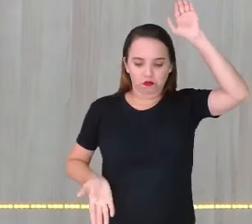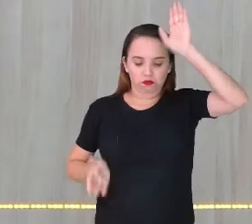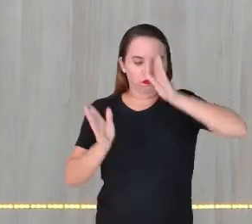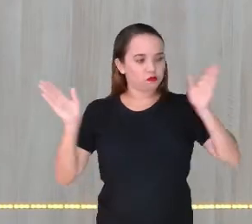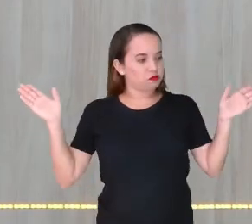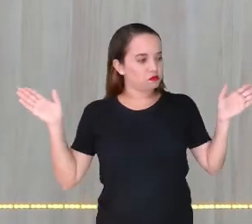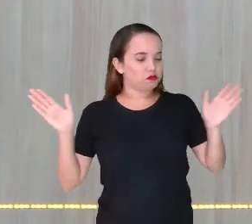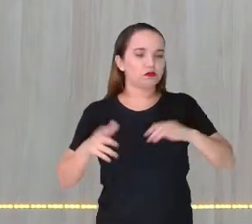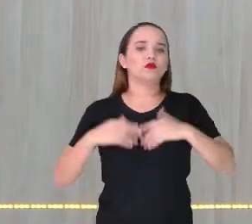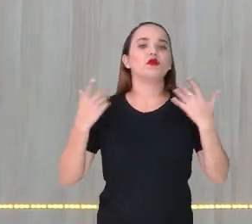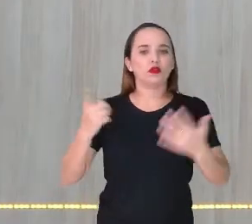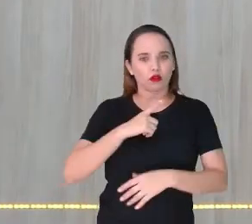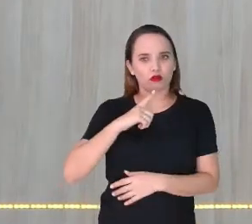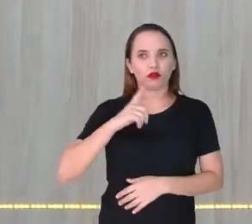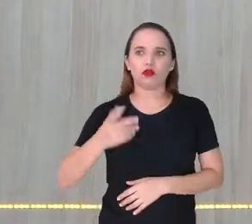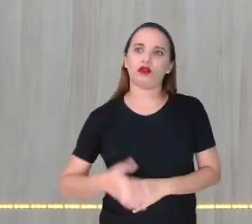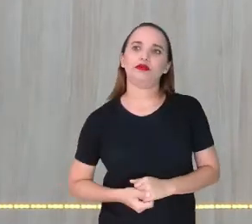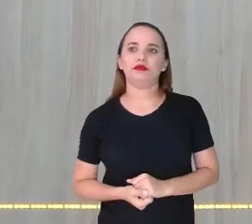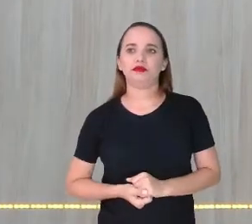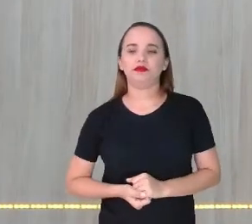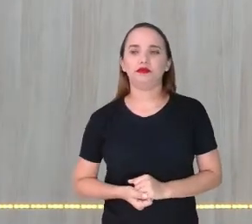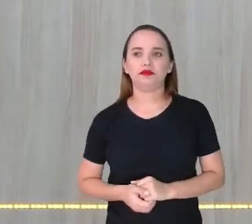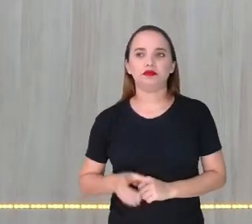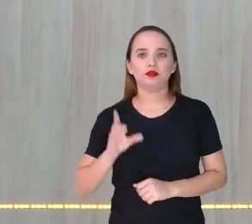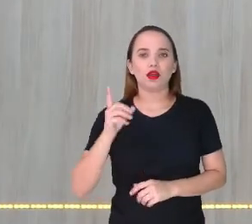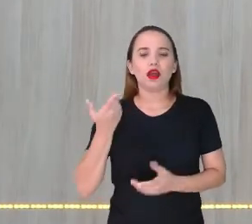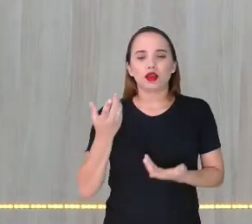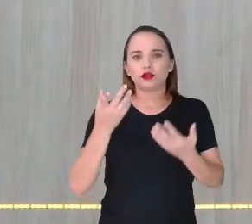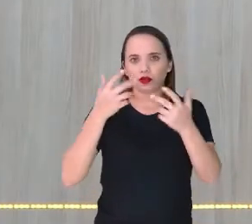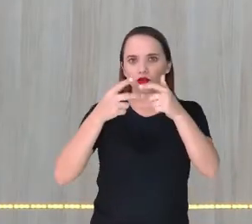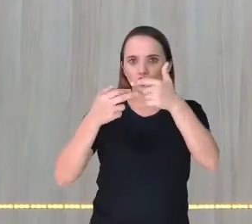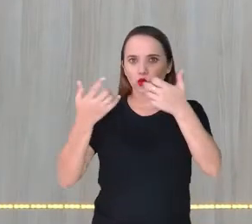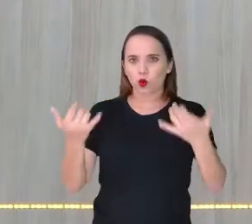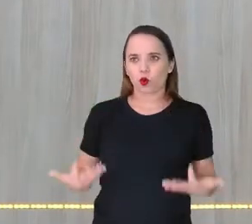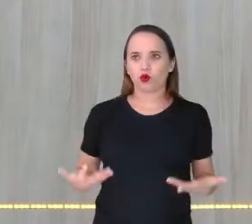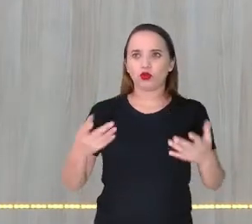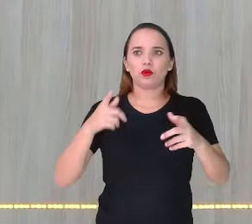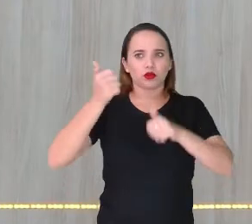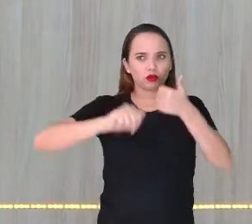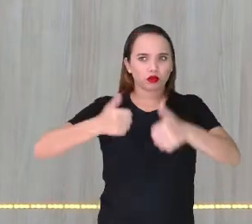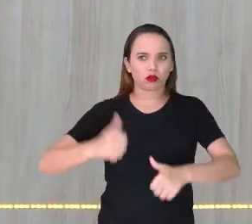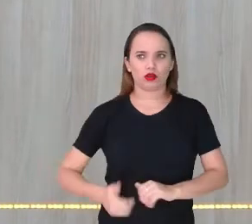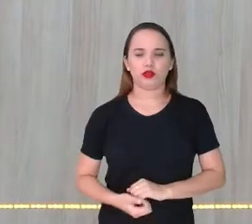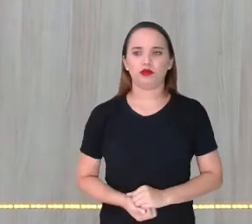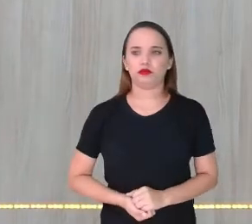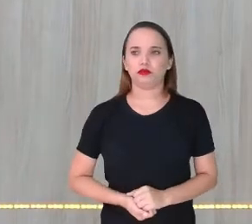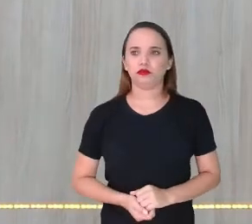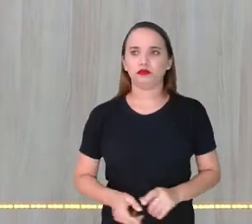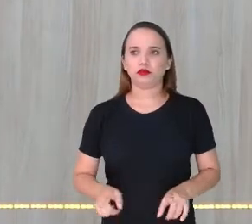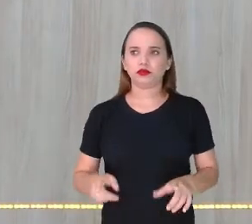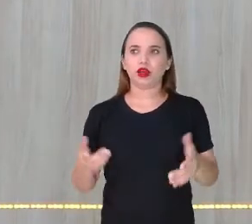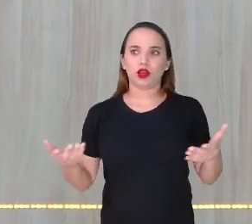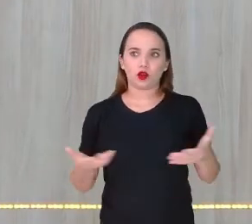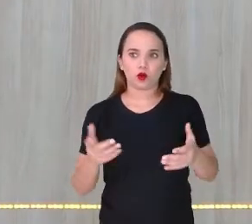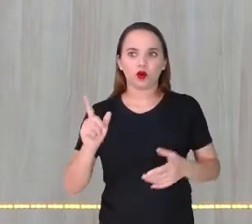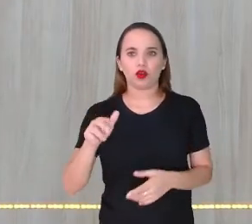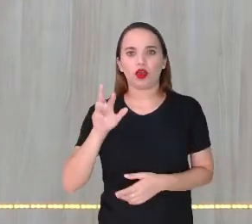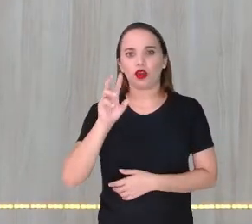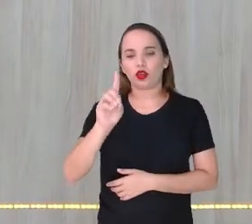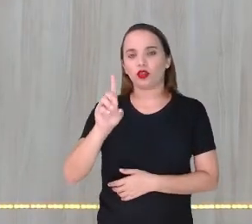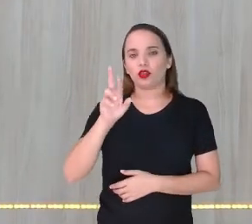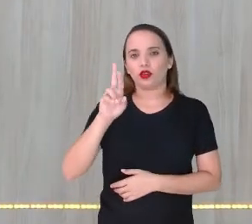e a gente dá esses fatores aí para que isso seja analisado. Falando agora em relação